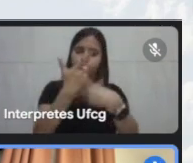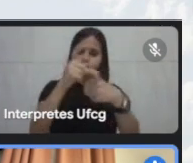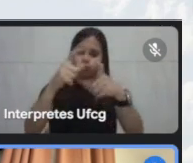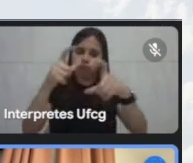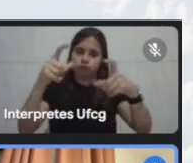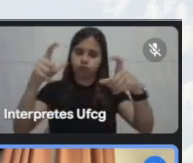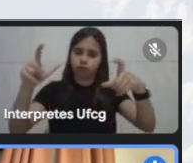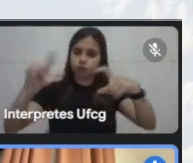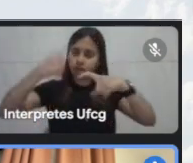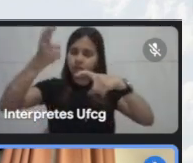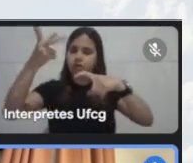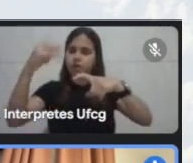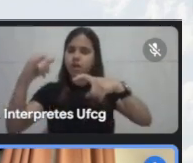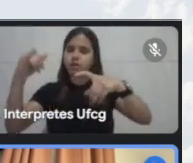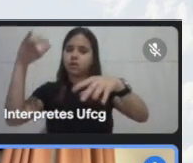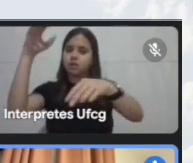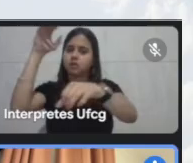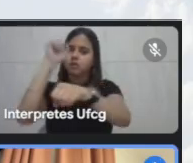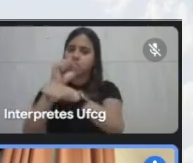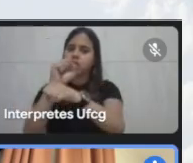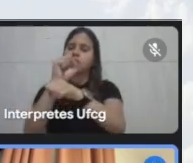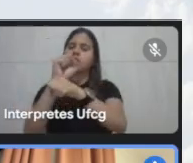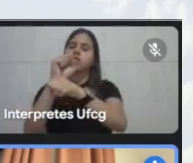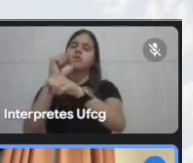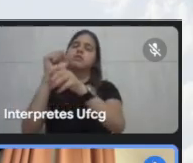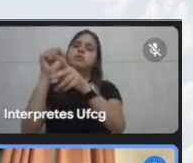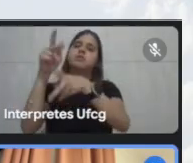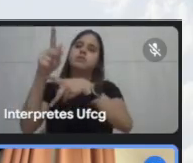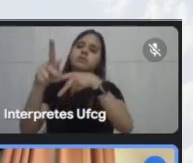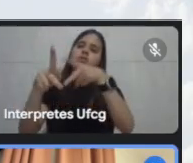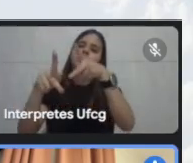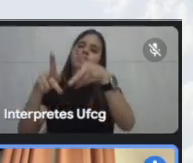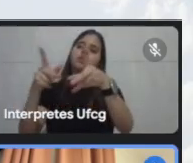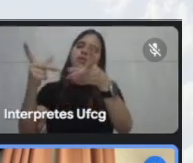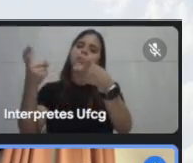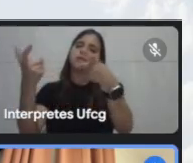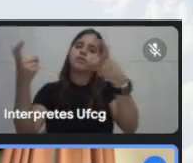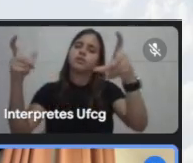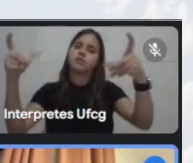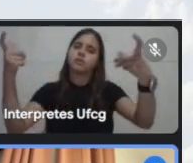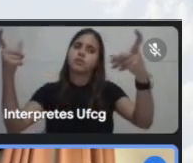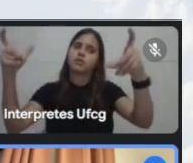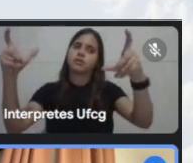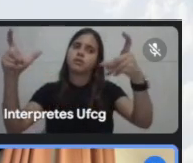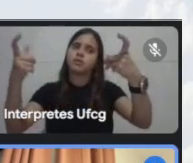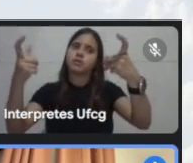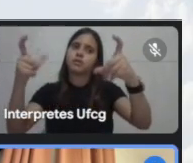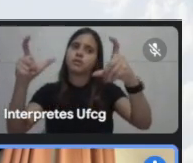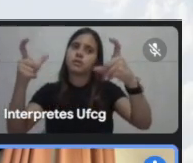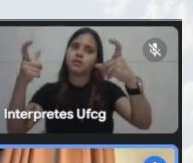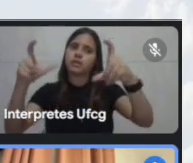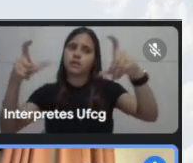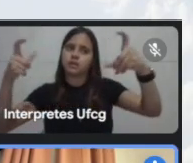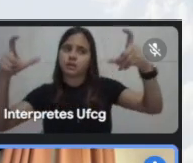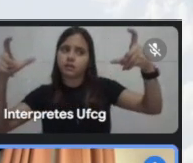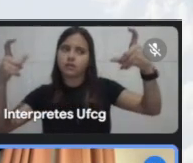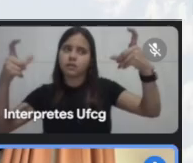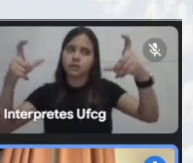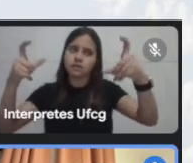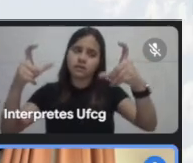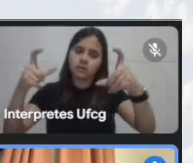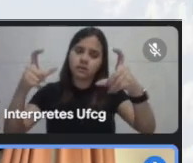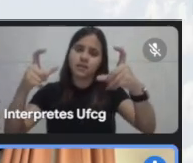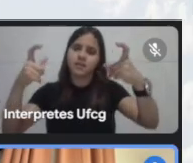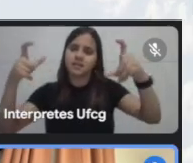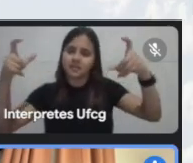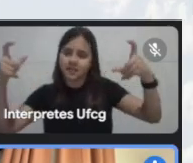freando um pouco e acontecendo mais lentamente de um ano para o outro no futuro. Esses são alguns resultados.